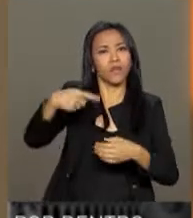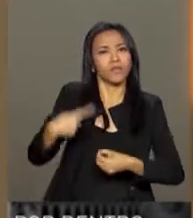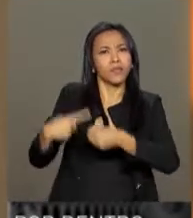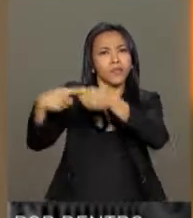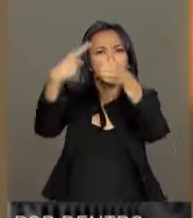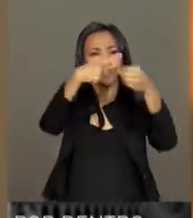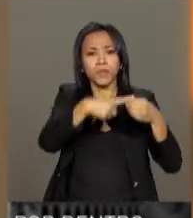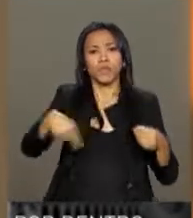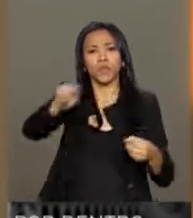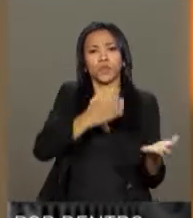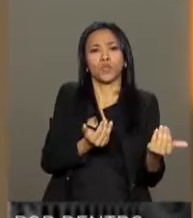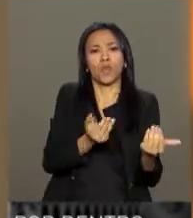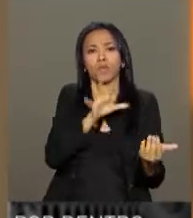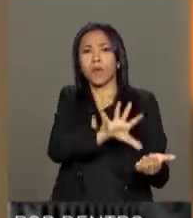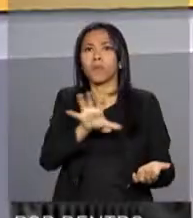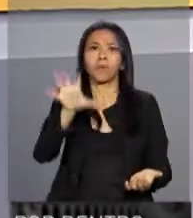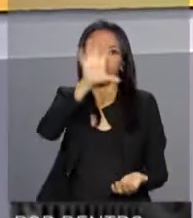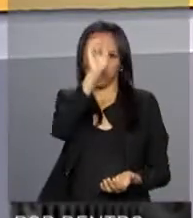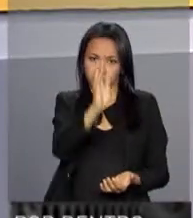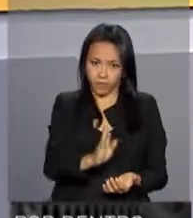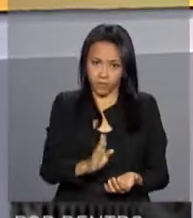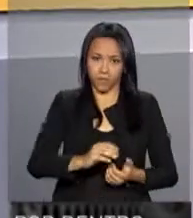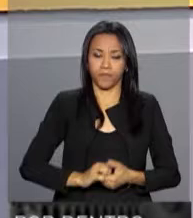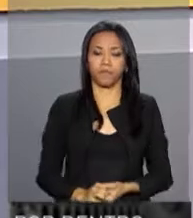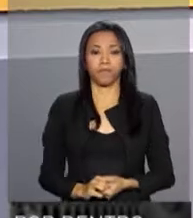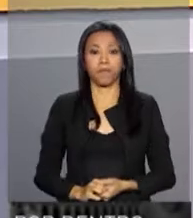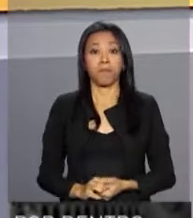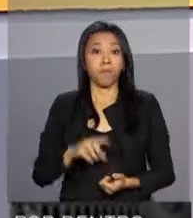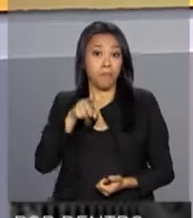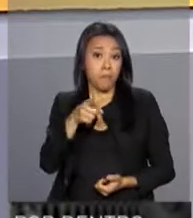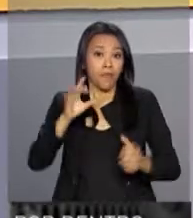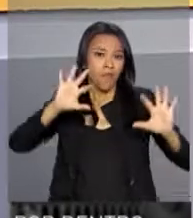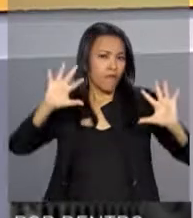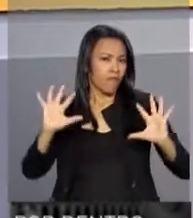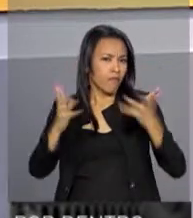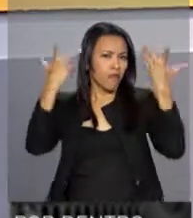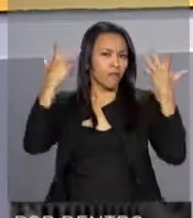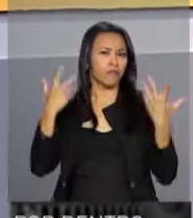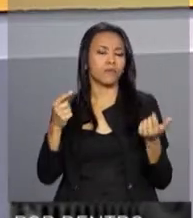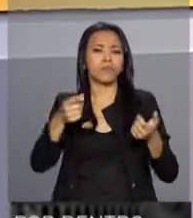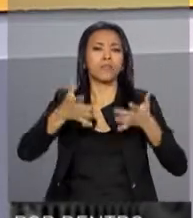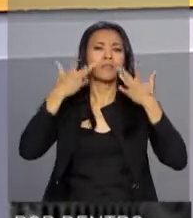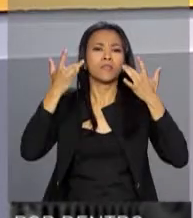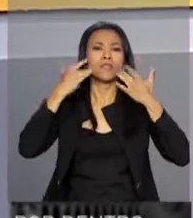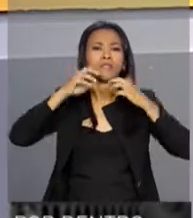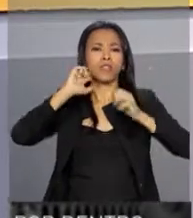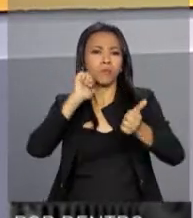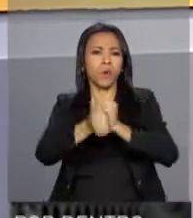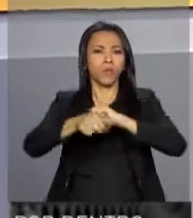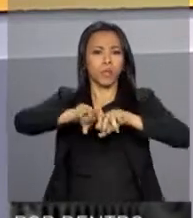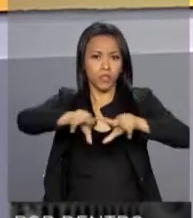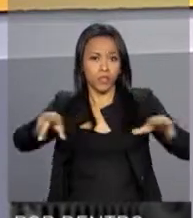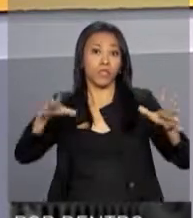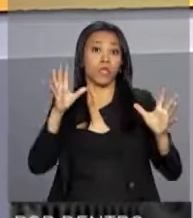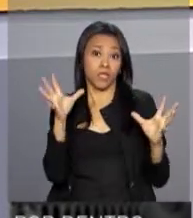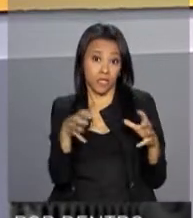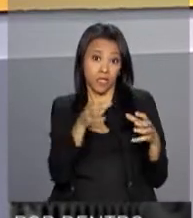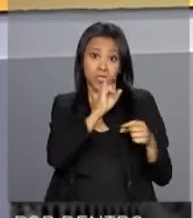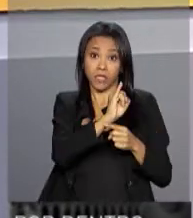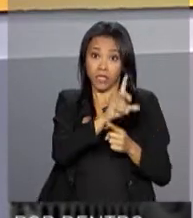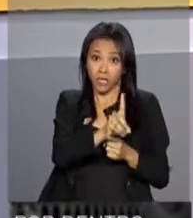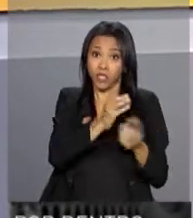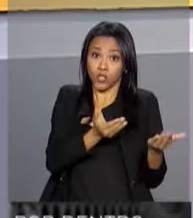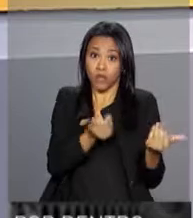de todas as regiões do país e além de eventos artísticos e esportivos a identidade jovem também pode ser